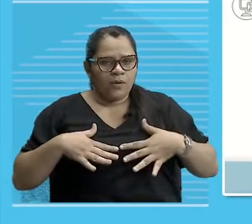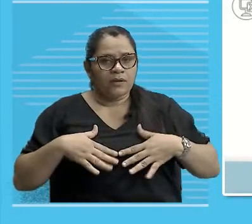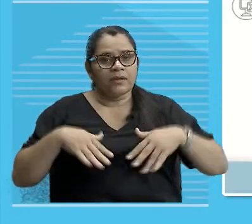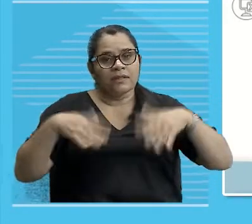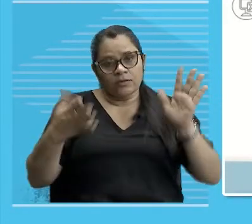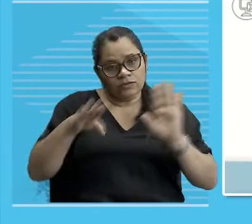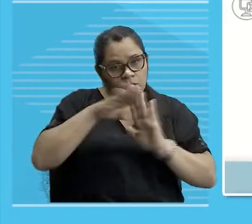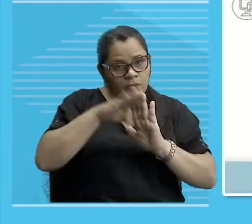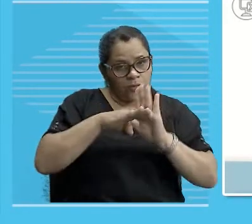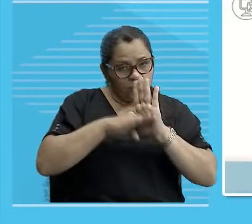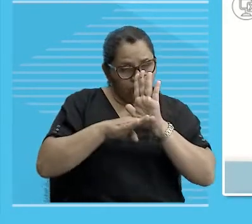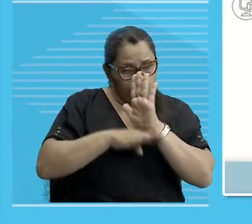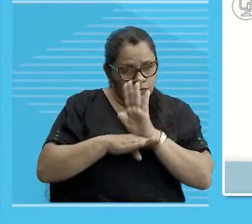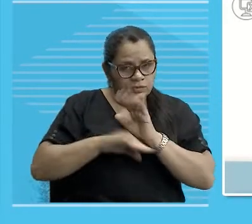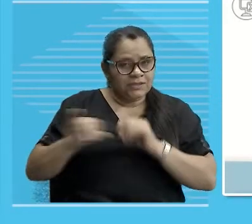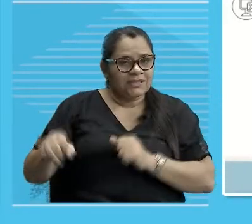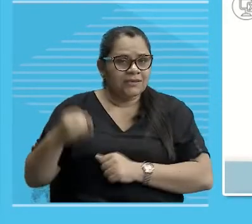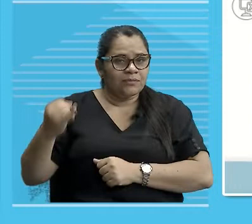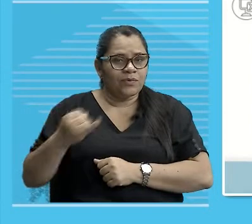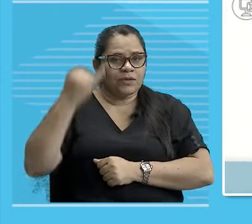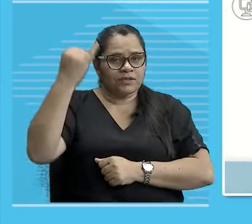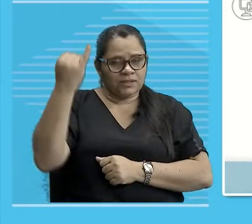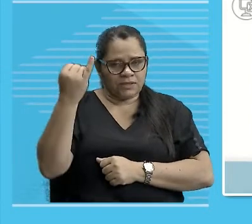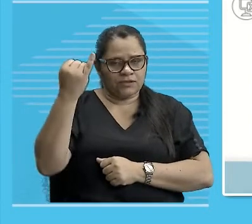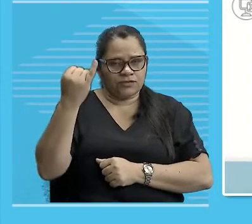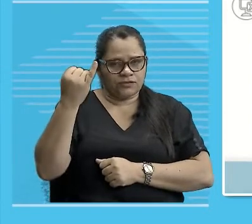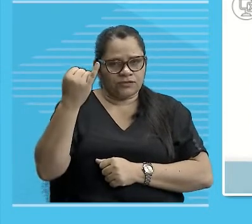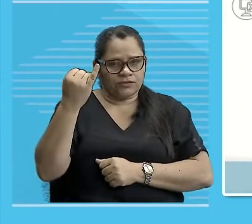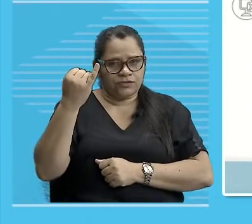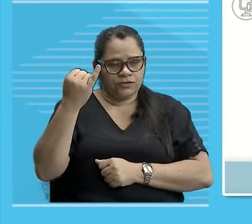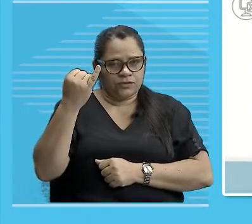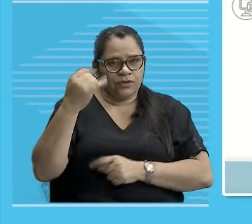Extremamente importantes. E é preciso ser levado em consideração